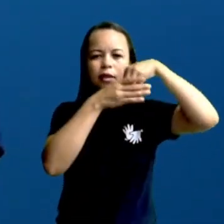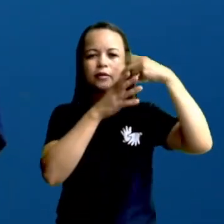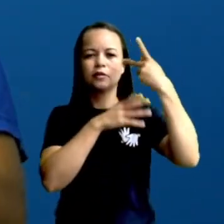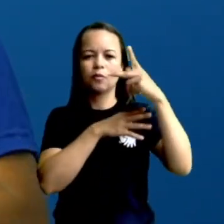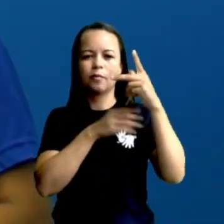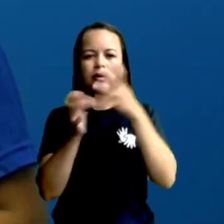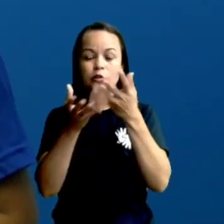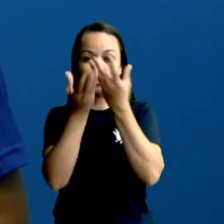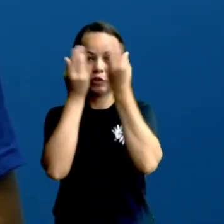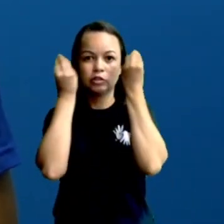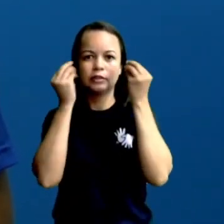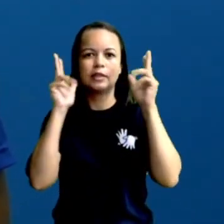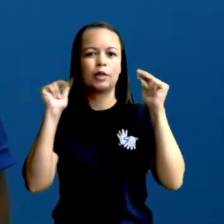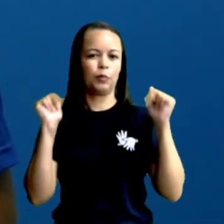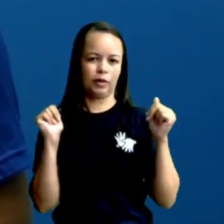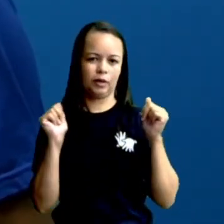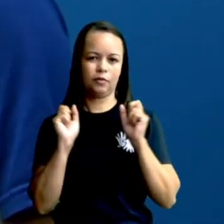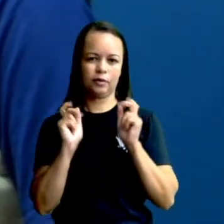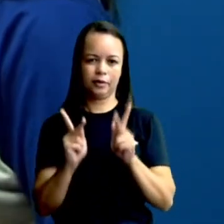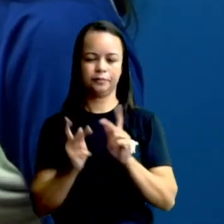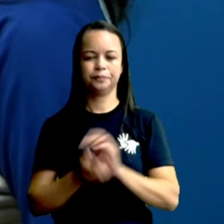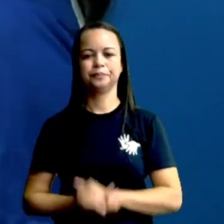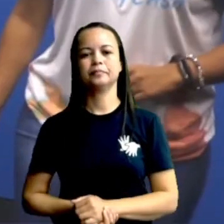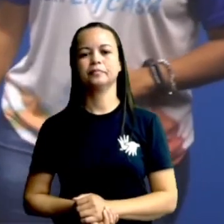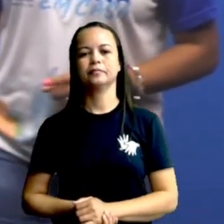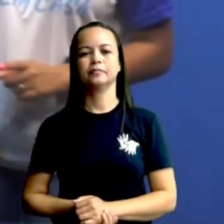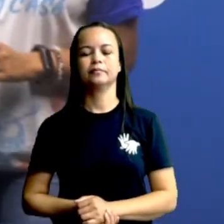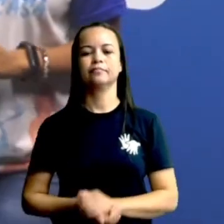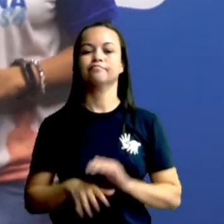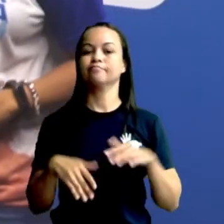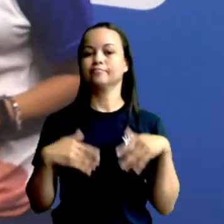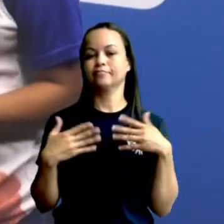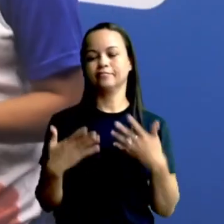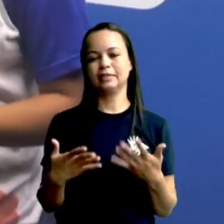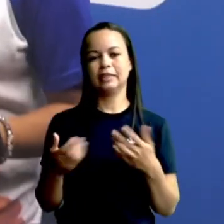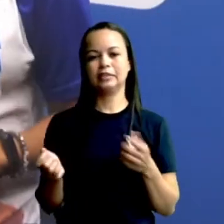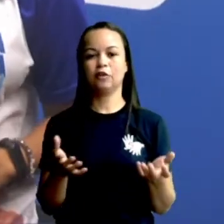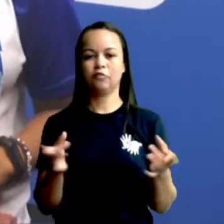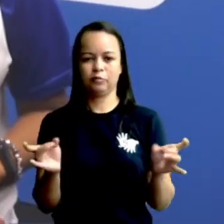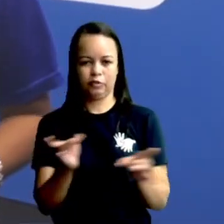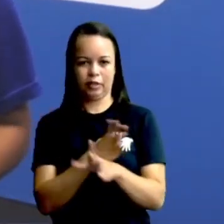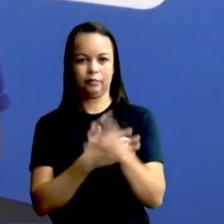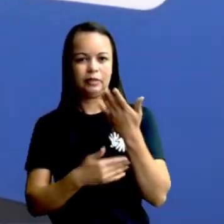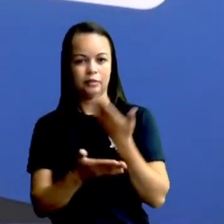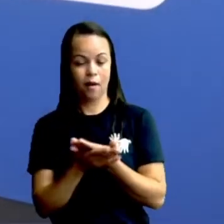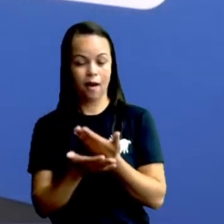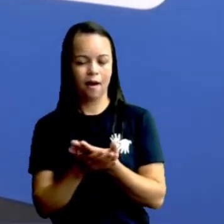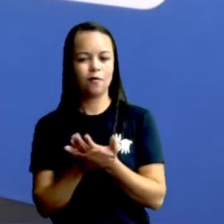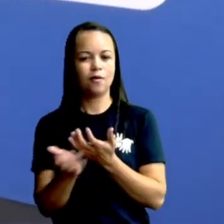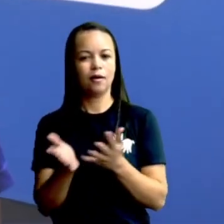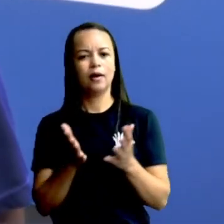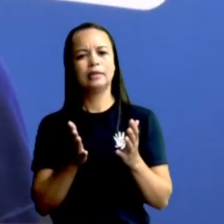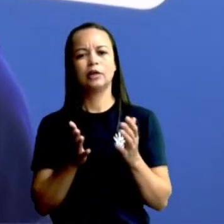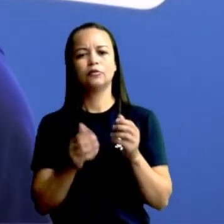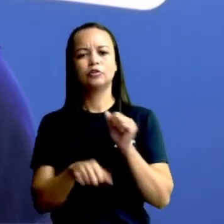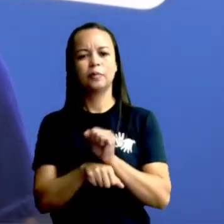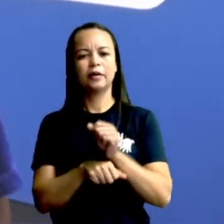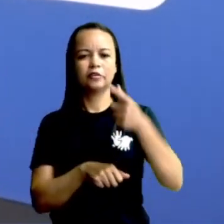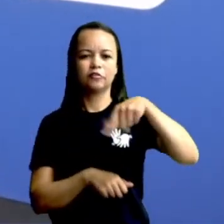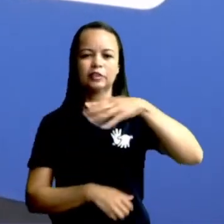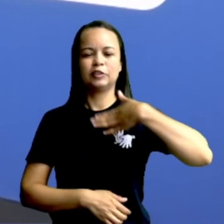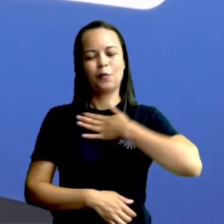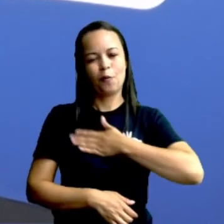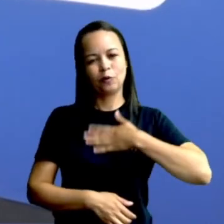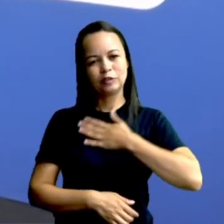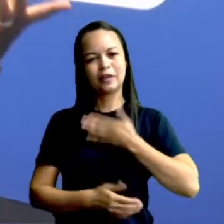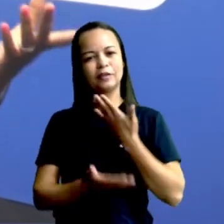não esquecer nunca mais, tá bom? E é isso aí, pessoal. A gente vai ficando por aqui hoje. Espero que vocês tenham gostado da